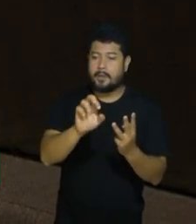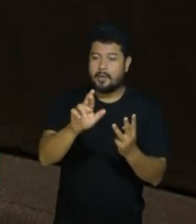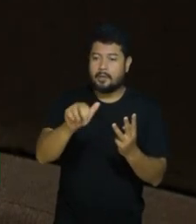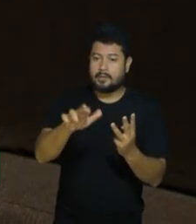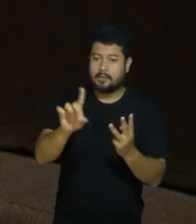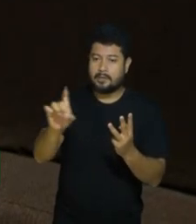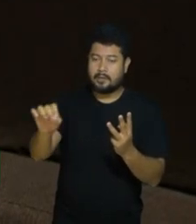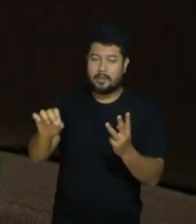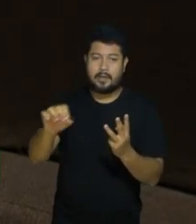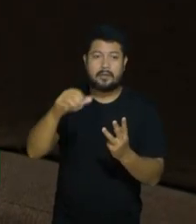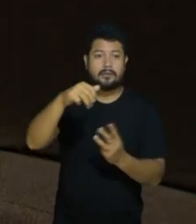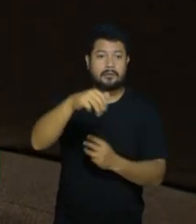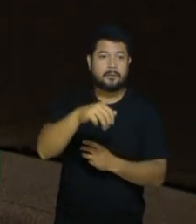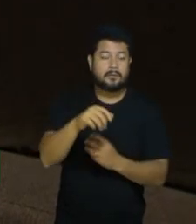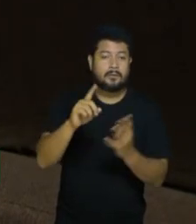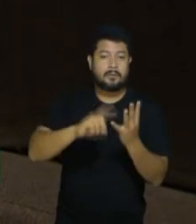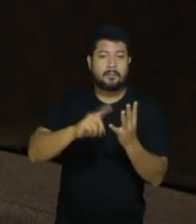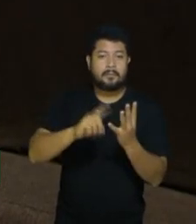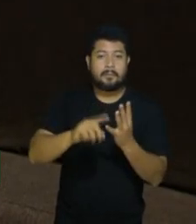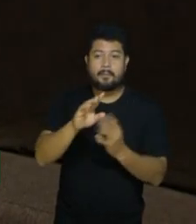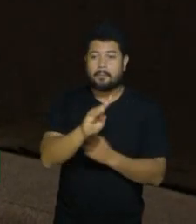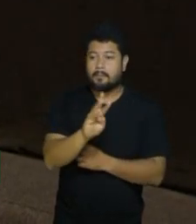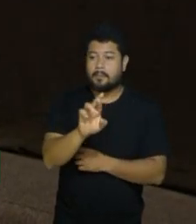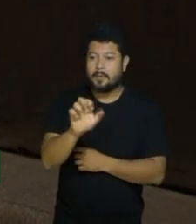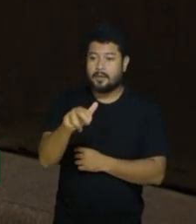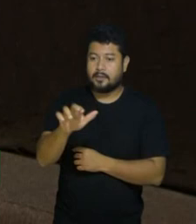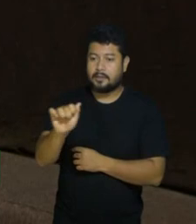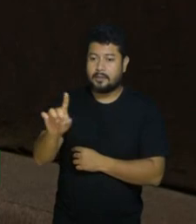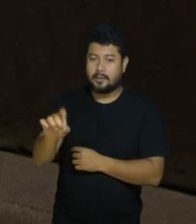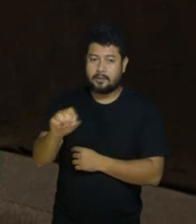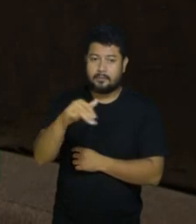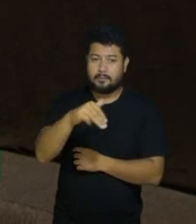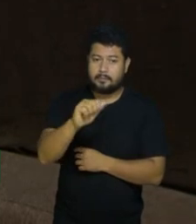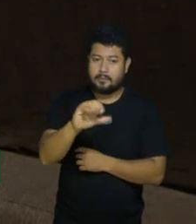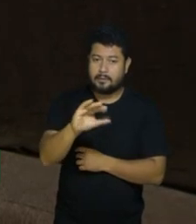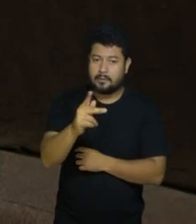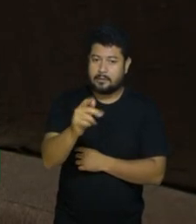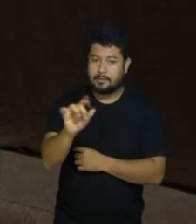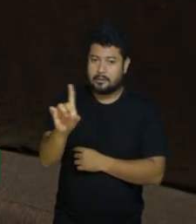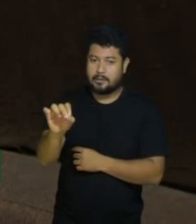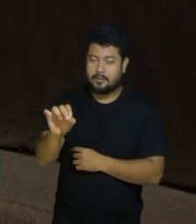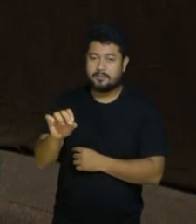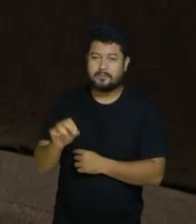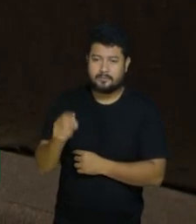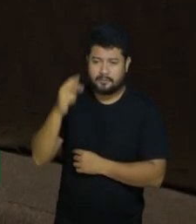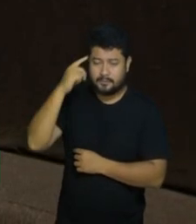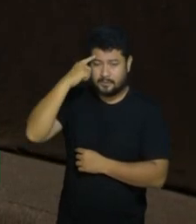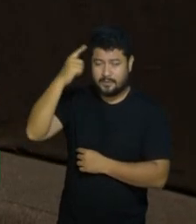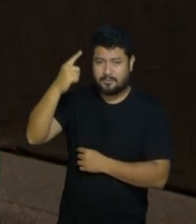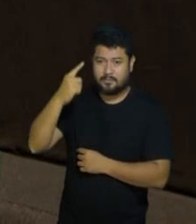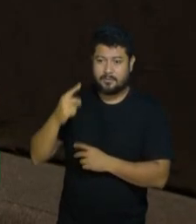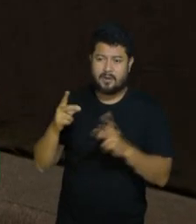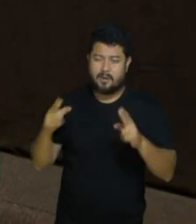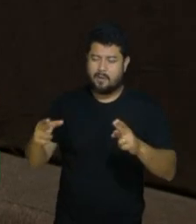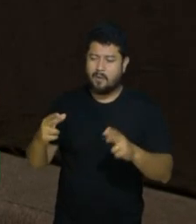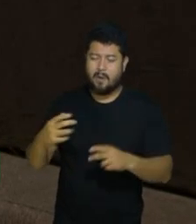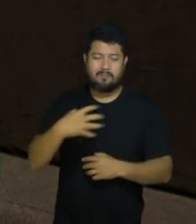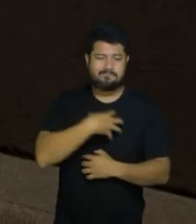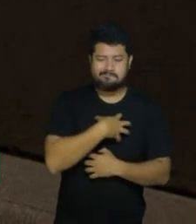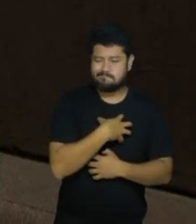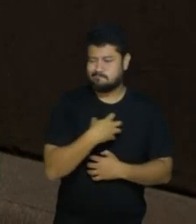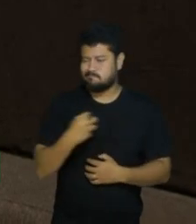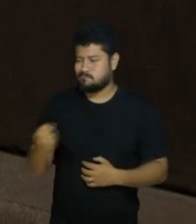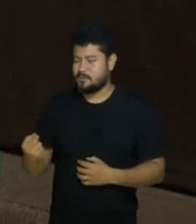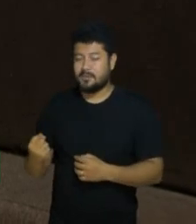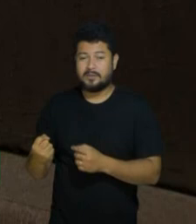eles arrancaram um pedaço de nós naquele episódio. E quando essas